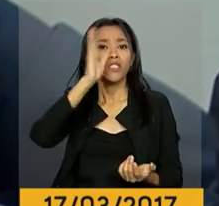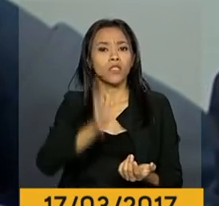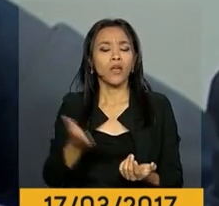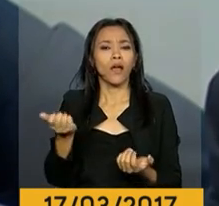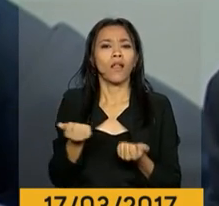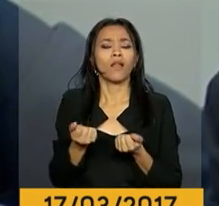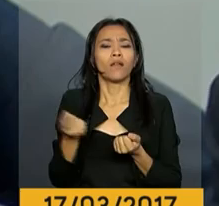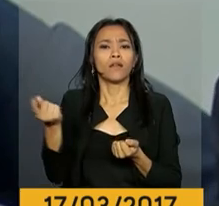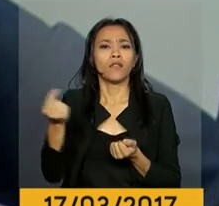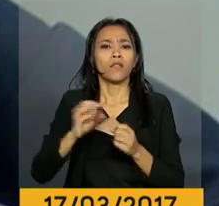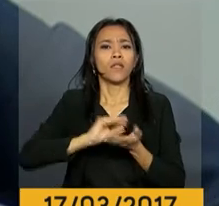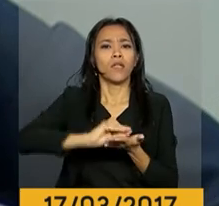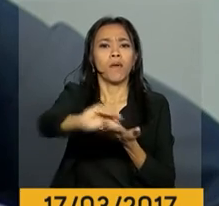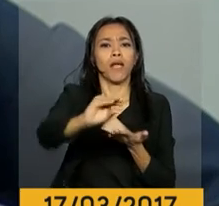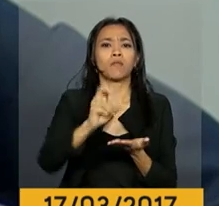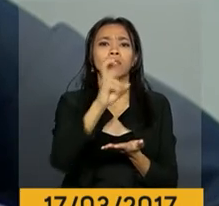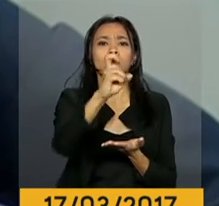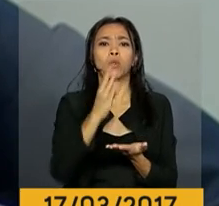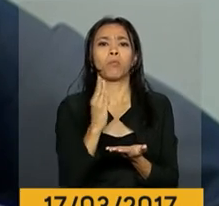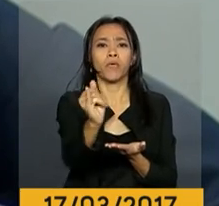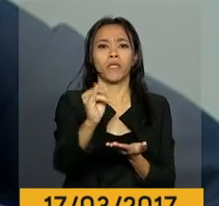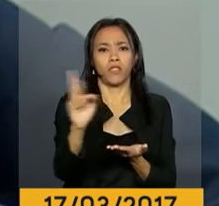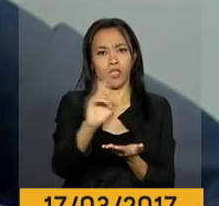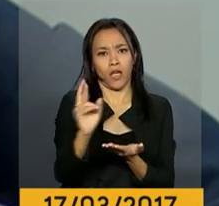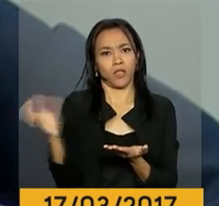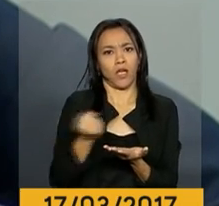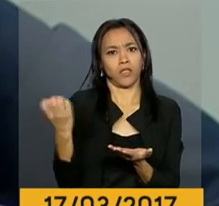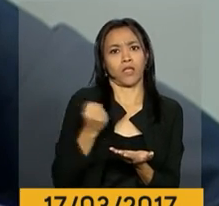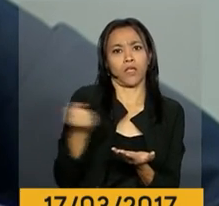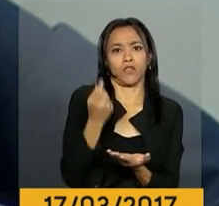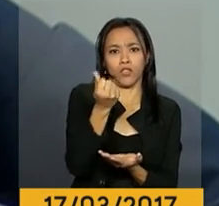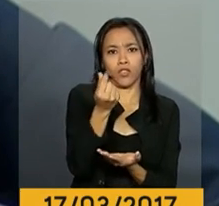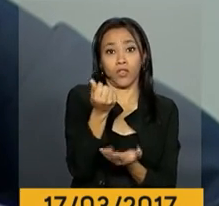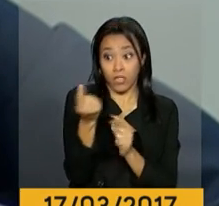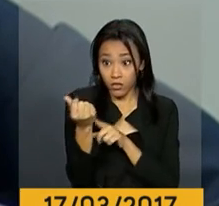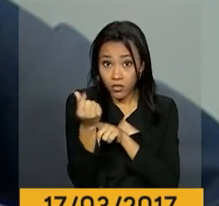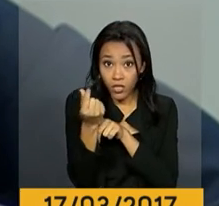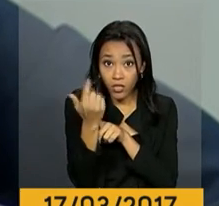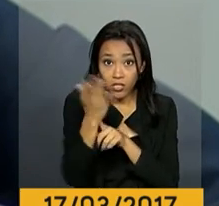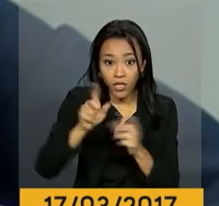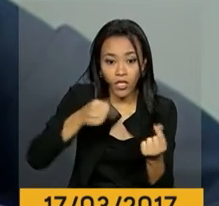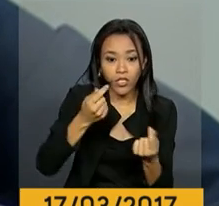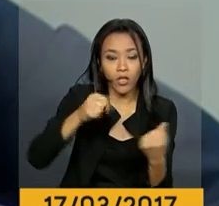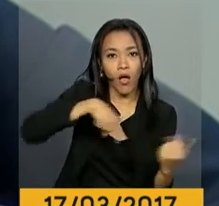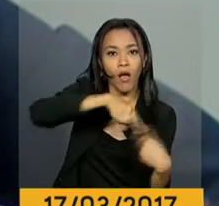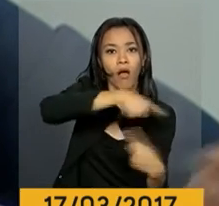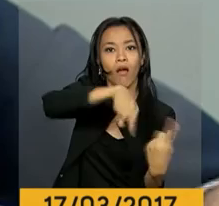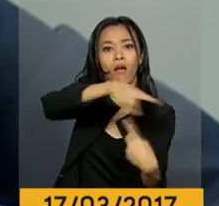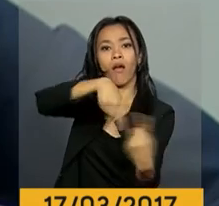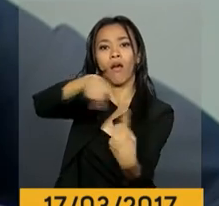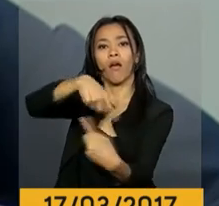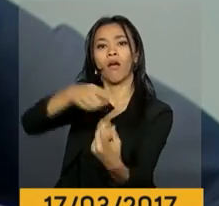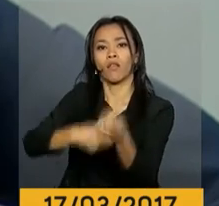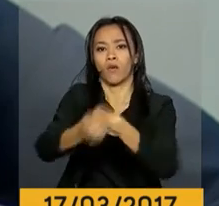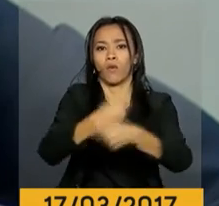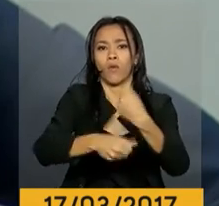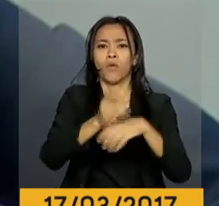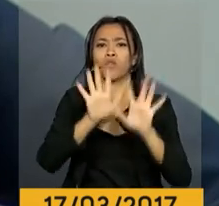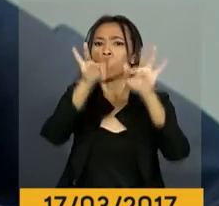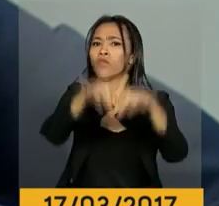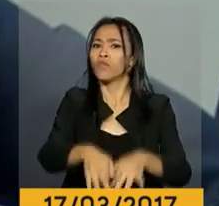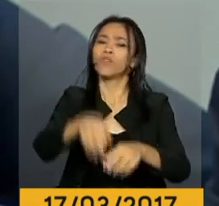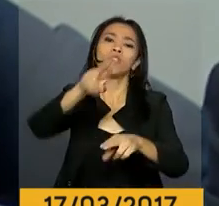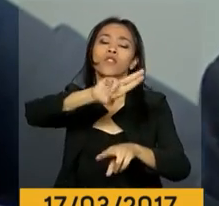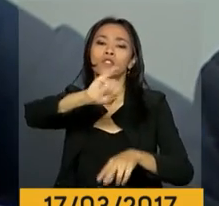liberados cerca de 5 bilhões de reais, esses 5 bilhões estão começando a circular na economia. E ao final de julho